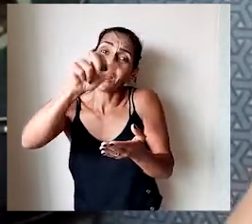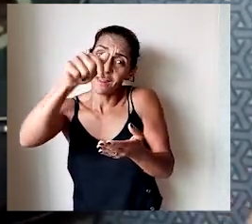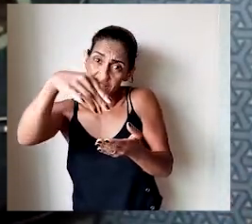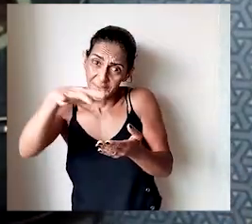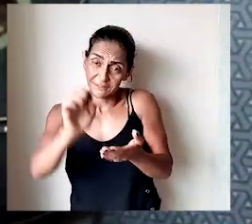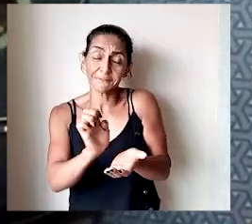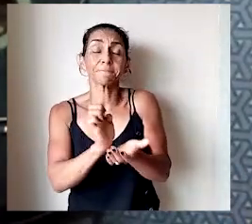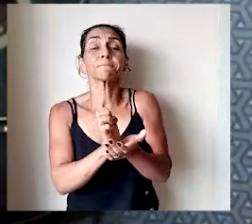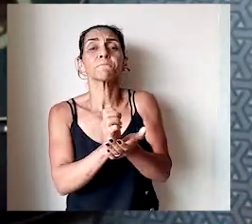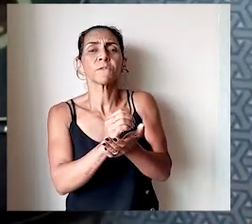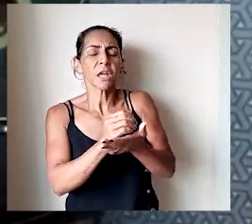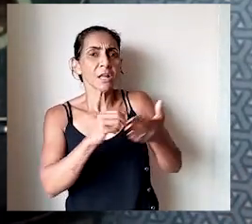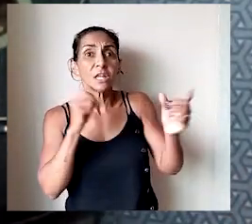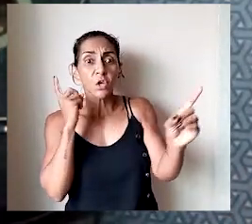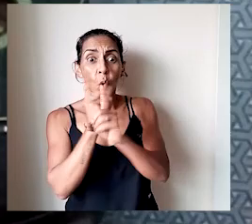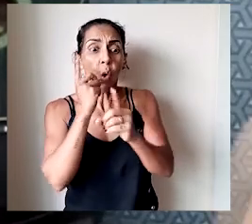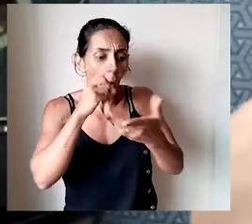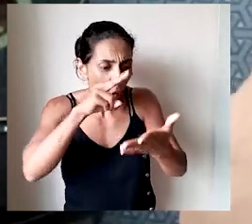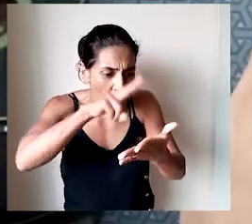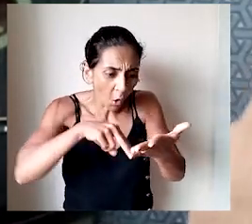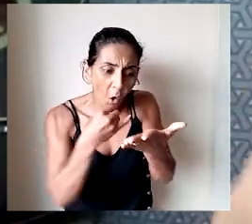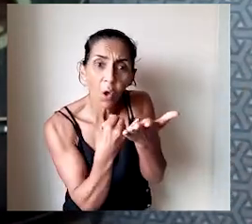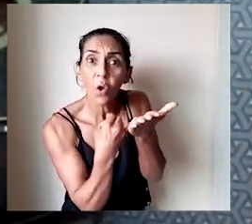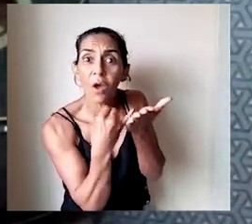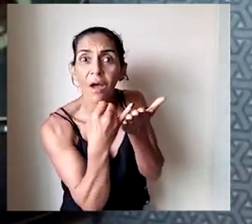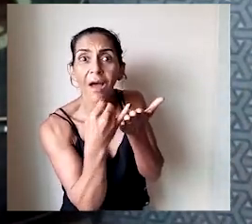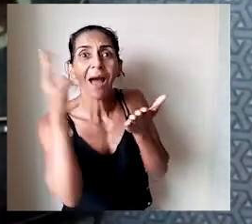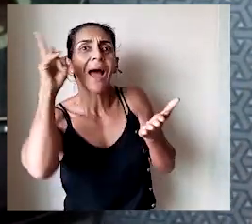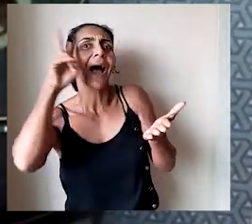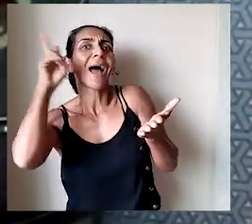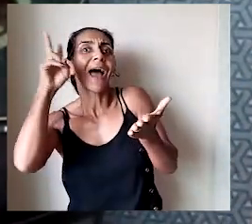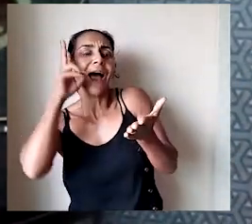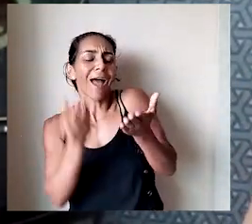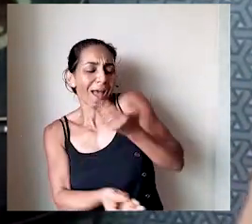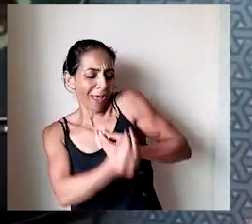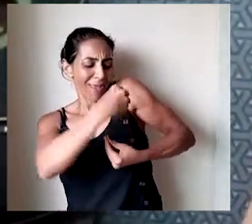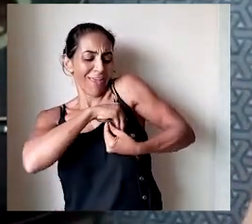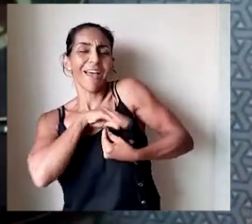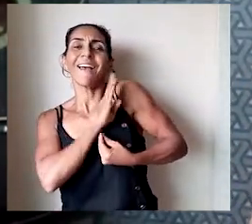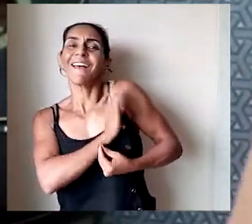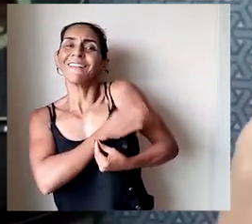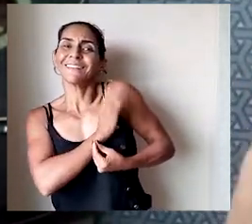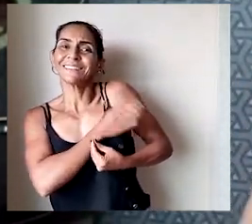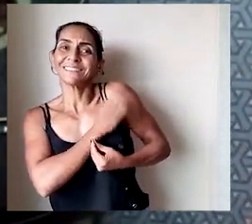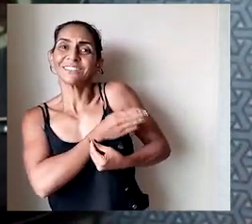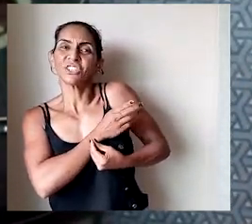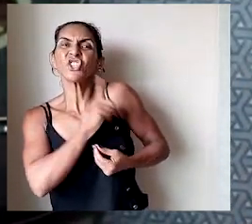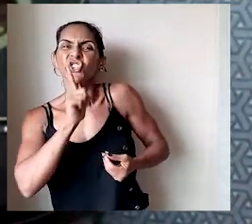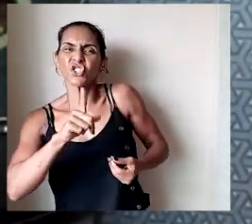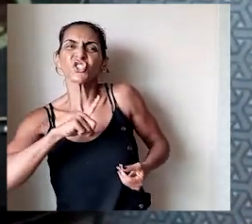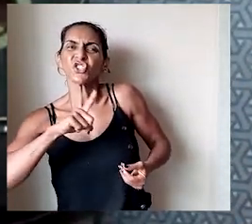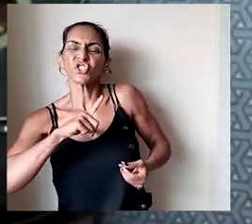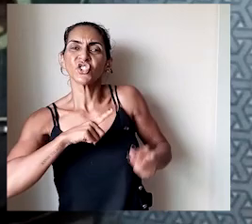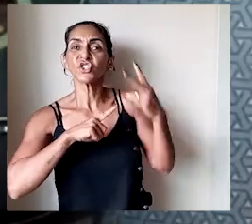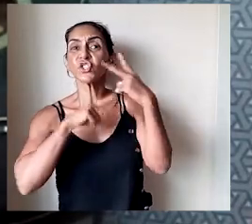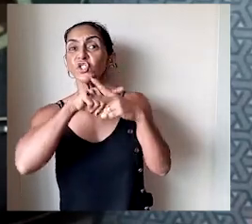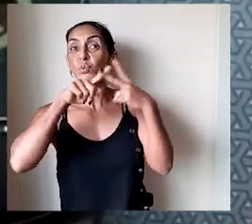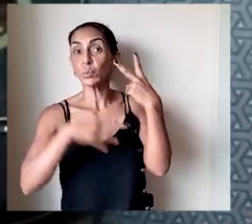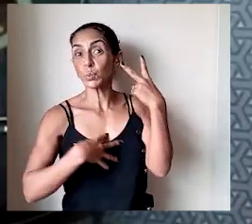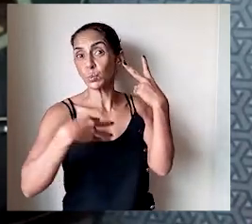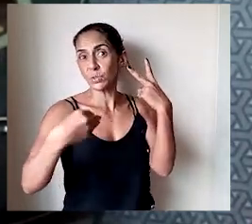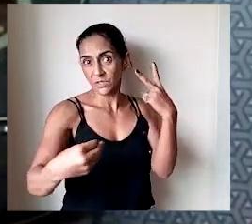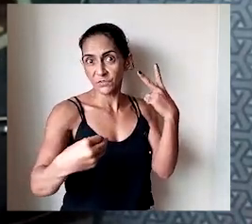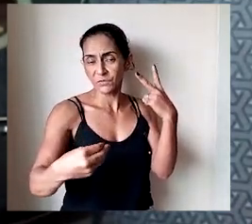Ele encontrou a introdução que ele tinha feito e aí a história voltou para o coração dele. Nisso ele já tinha outra filha dele, a Mad, e